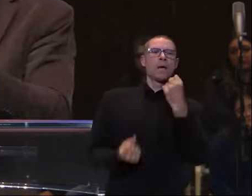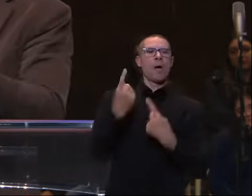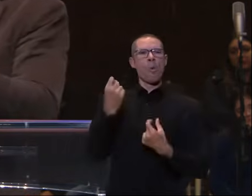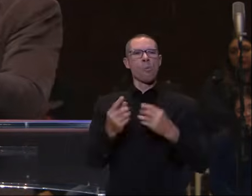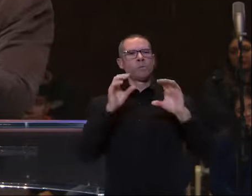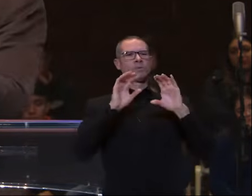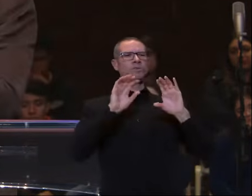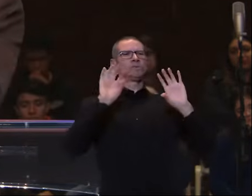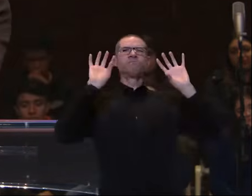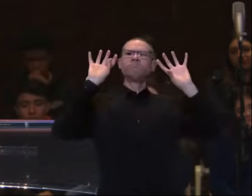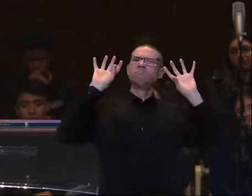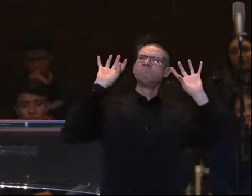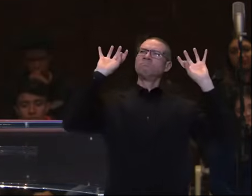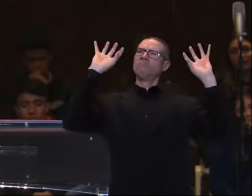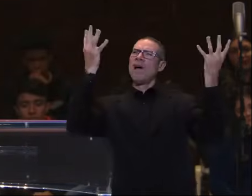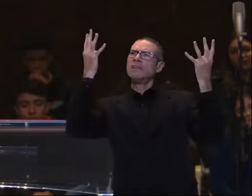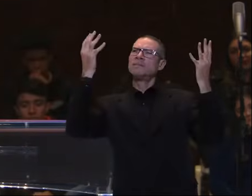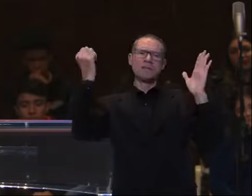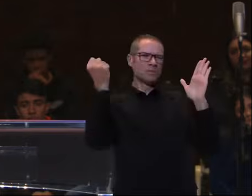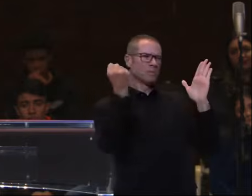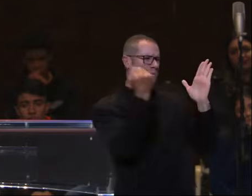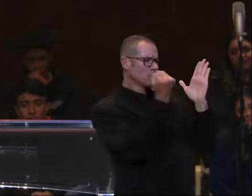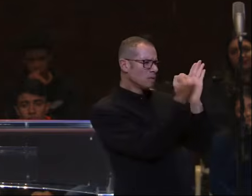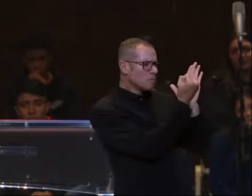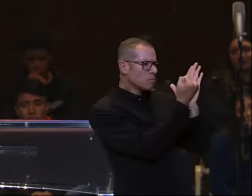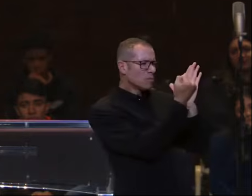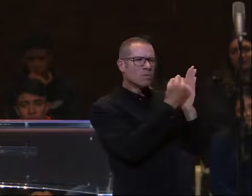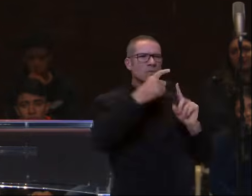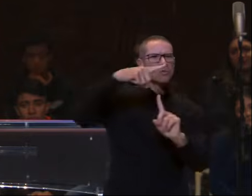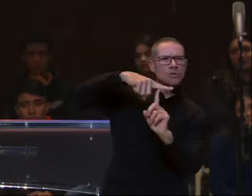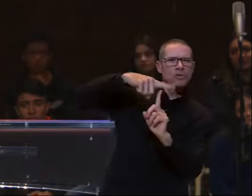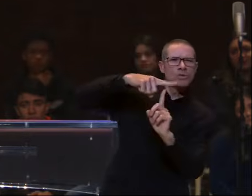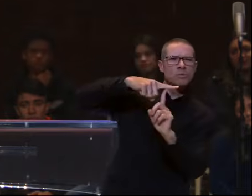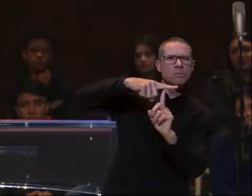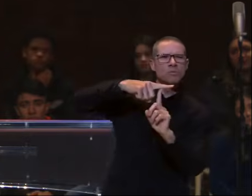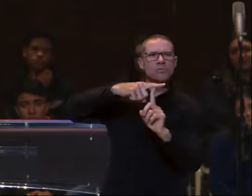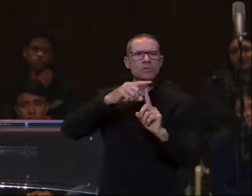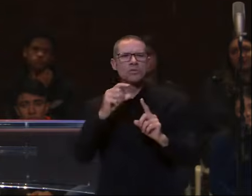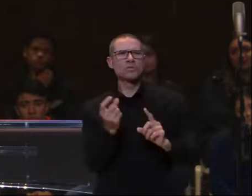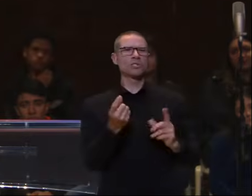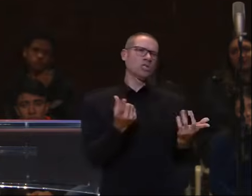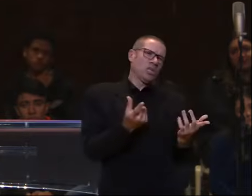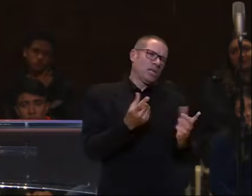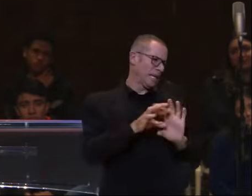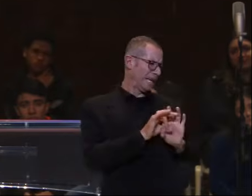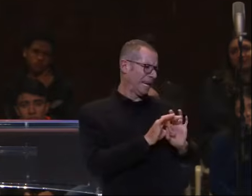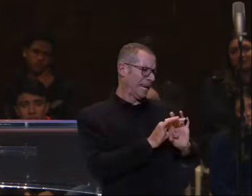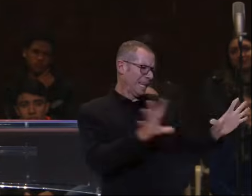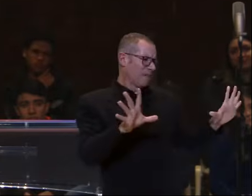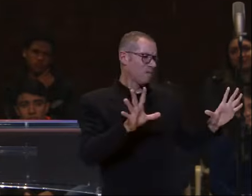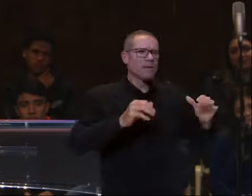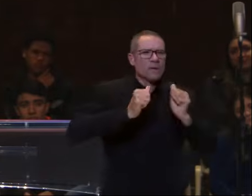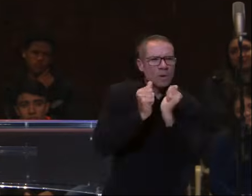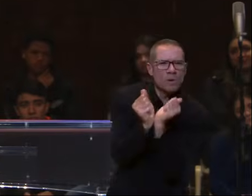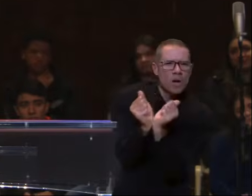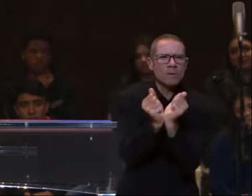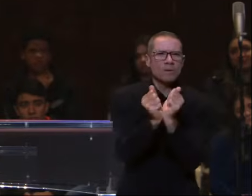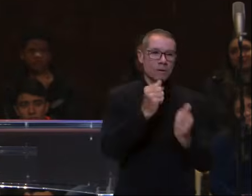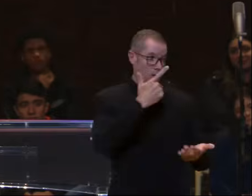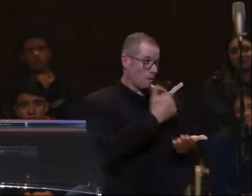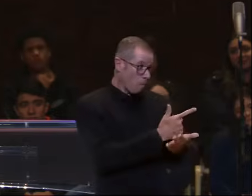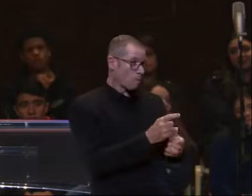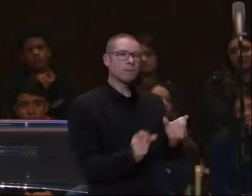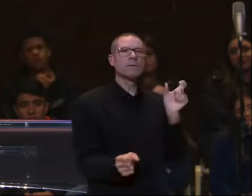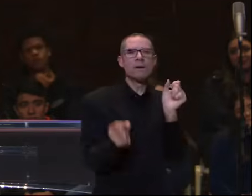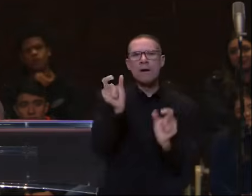cerimônias e alguns símbolos de uma espécie de carta de alforria, quando esse escravo era libertado,